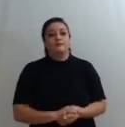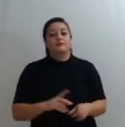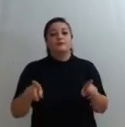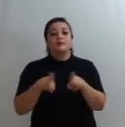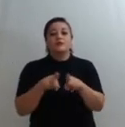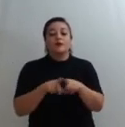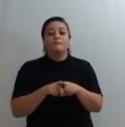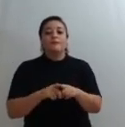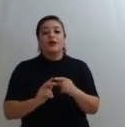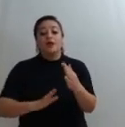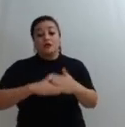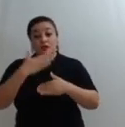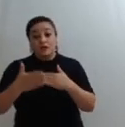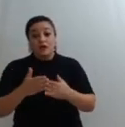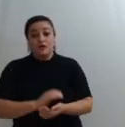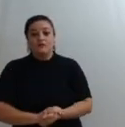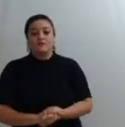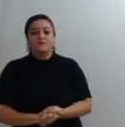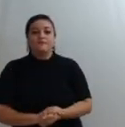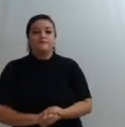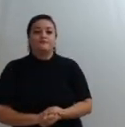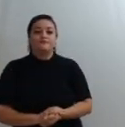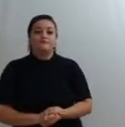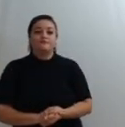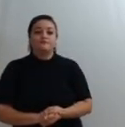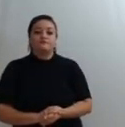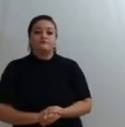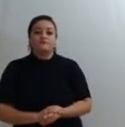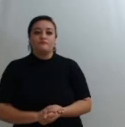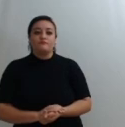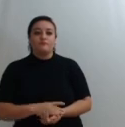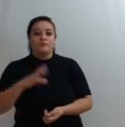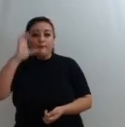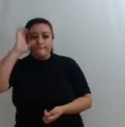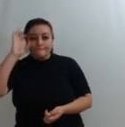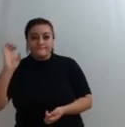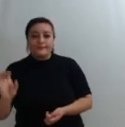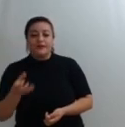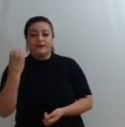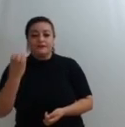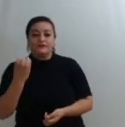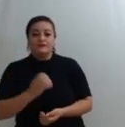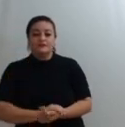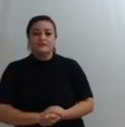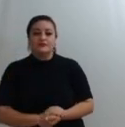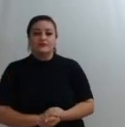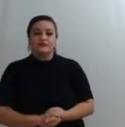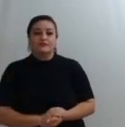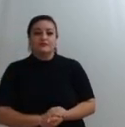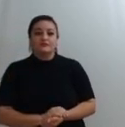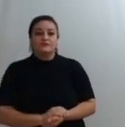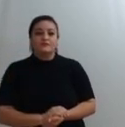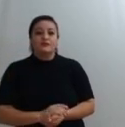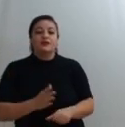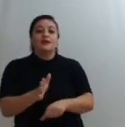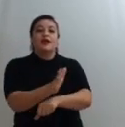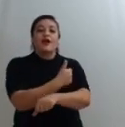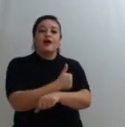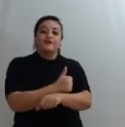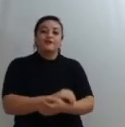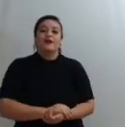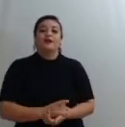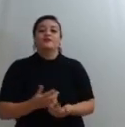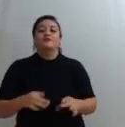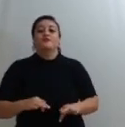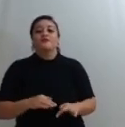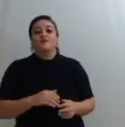na sequência, para a decisão que afasta o sigilo dos dados